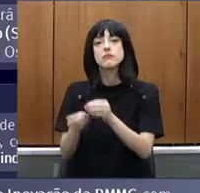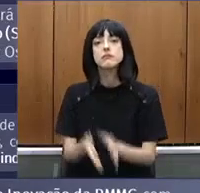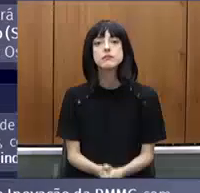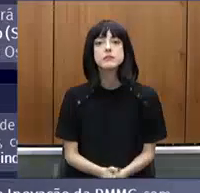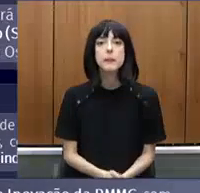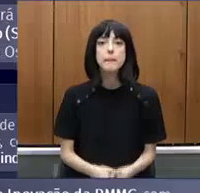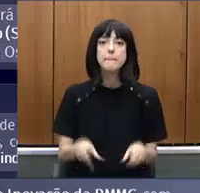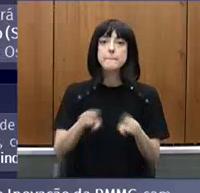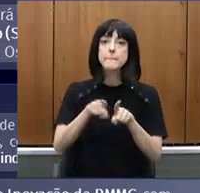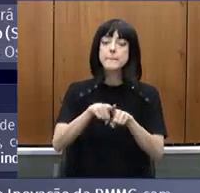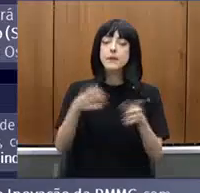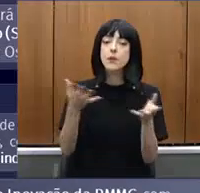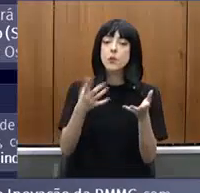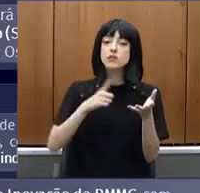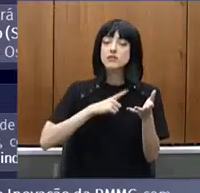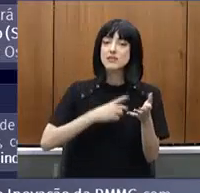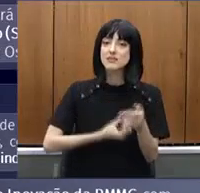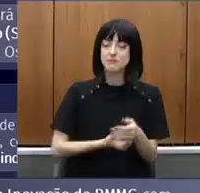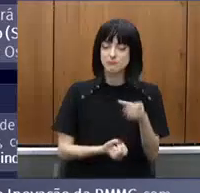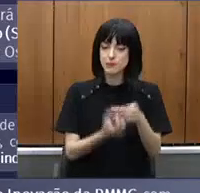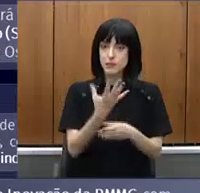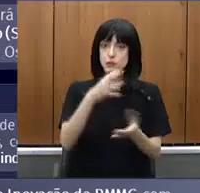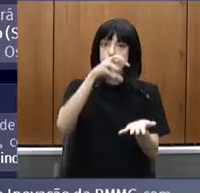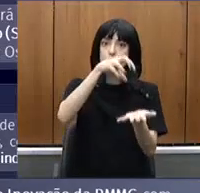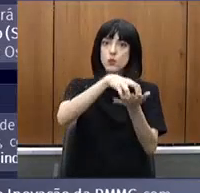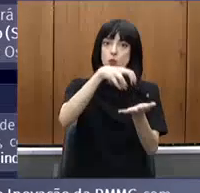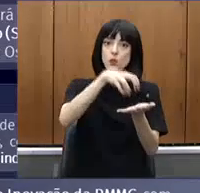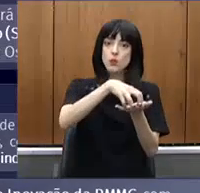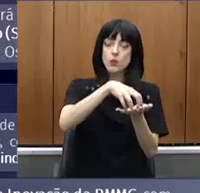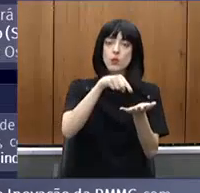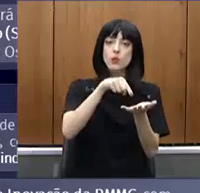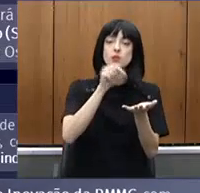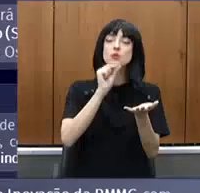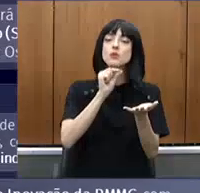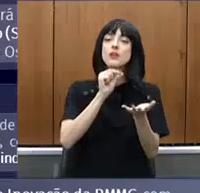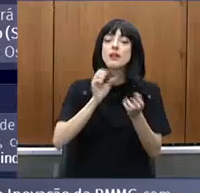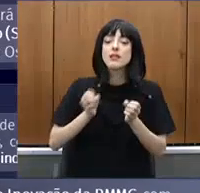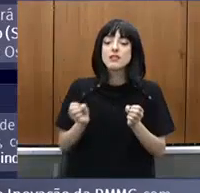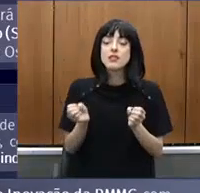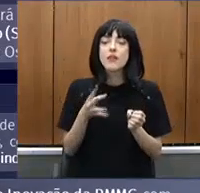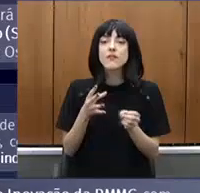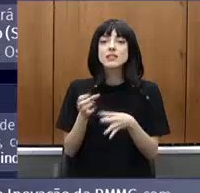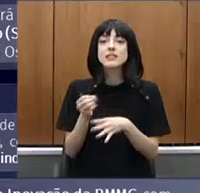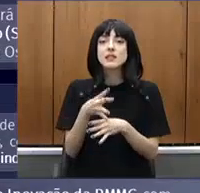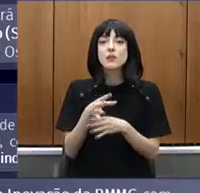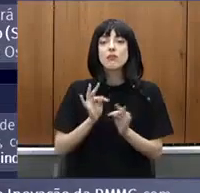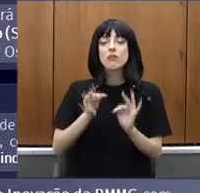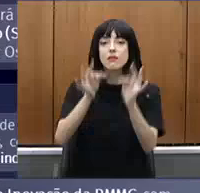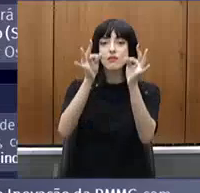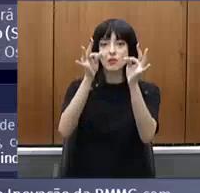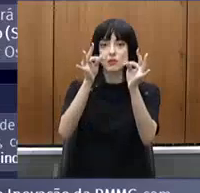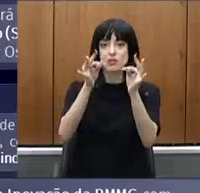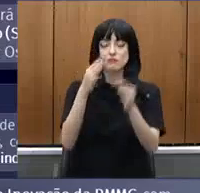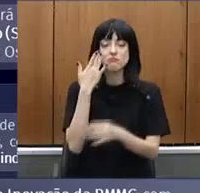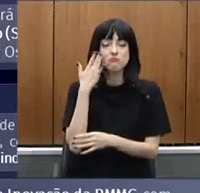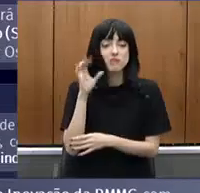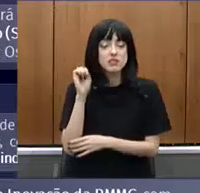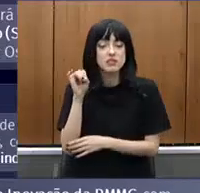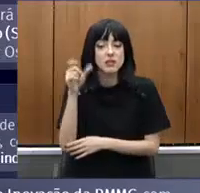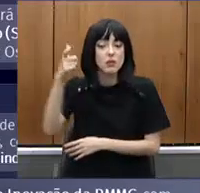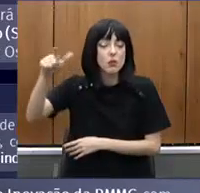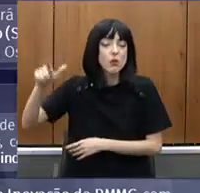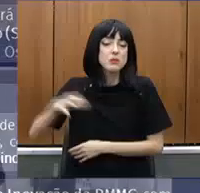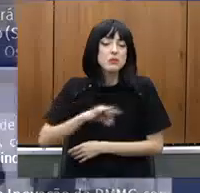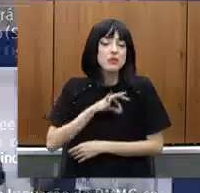tecnológica isso para nós eu não sei se outra polícia até isso mas para nós é muito importante e tem nos fortalecido pode dar mais um entanto aí que a gente